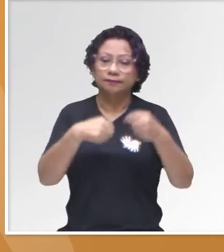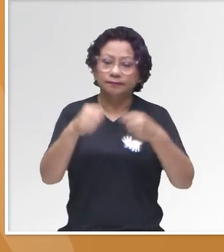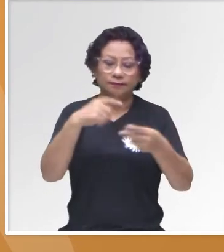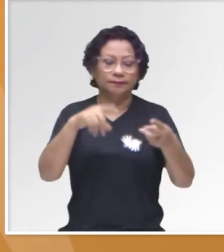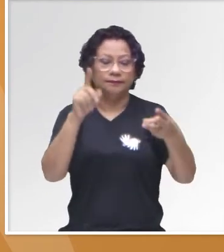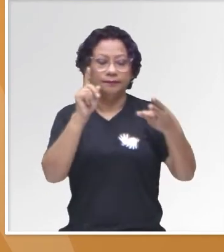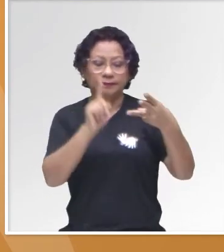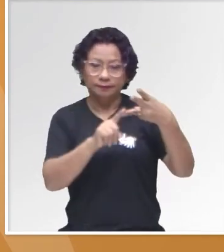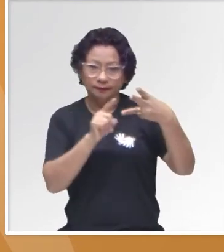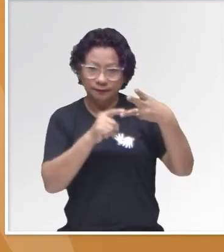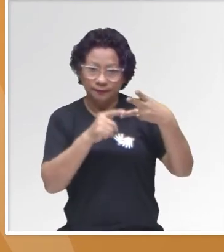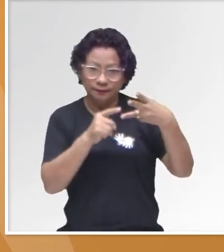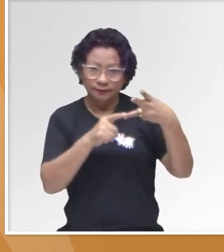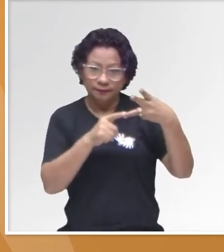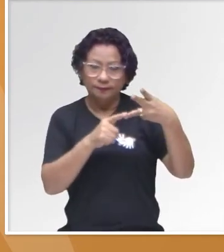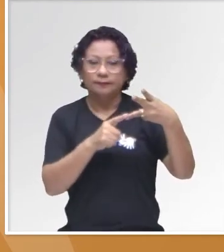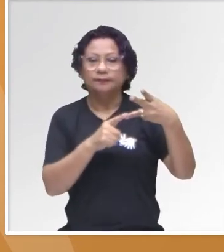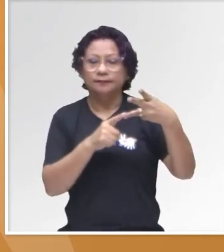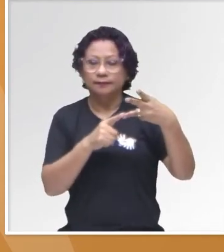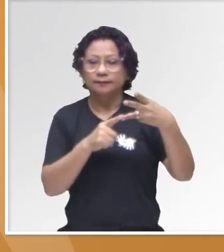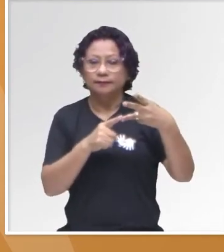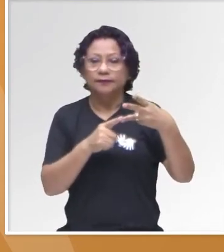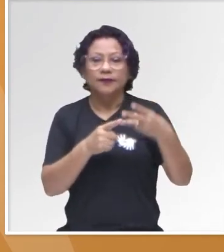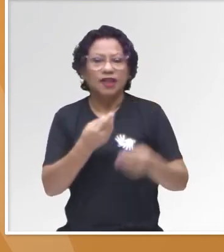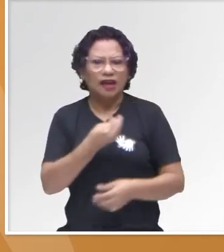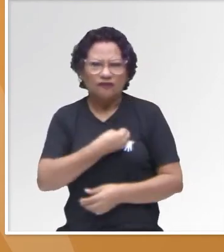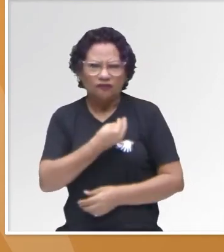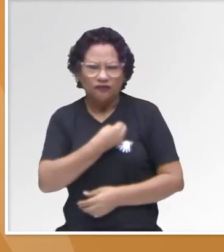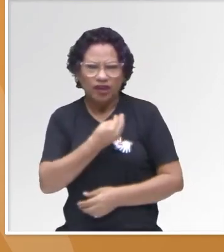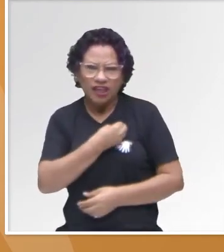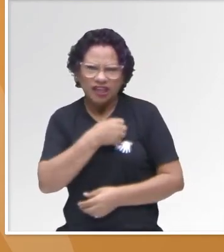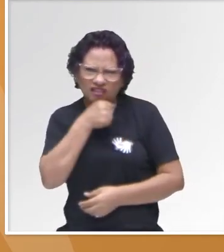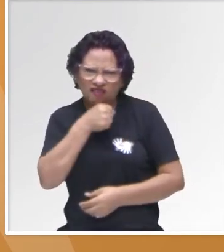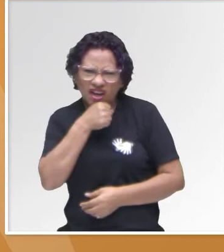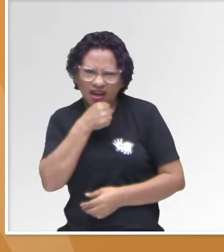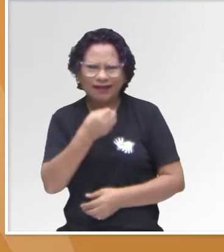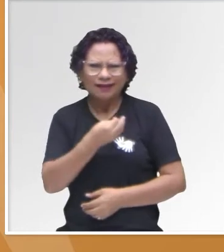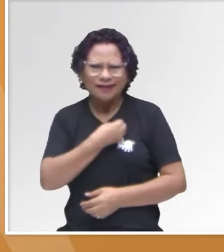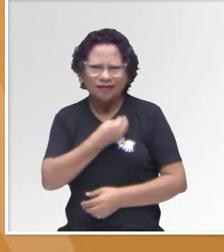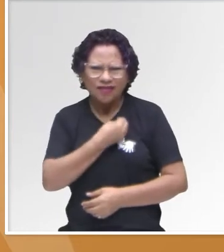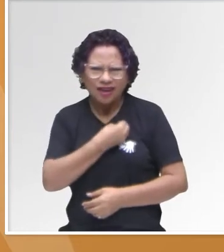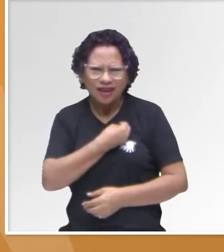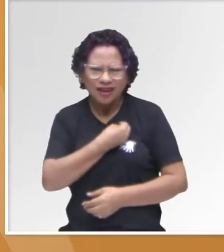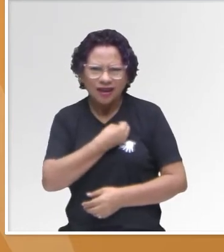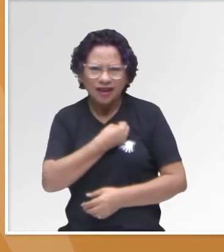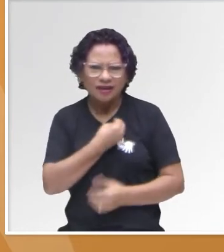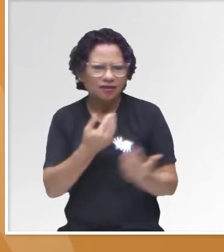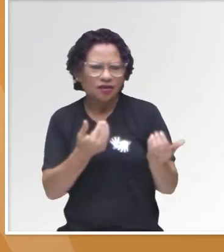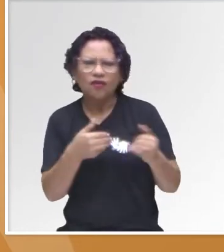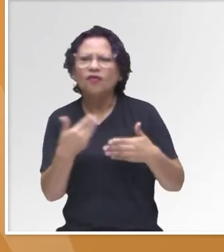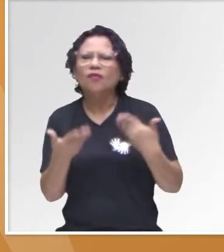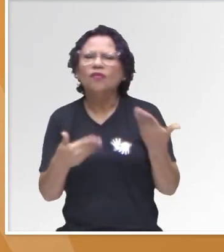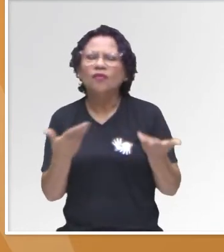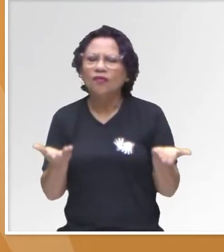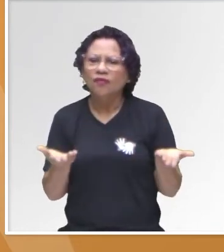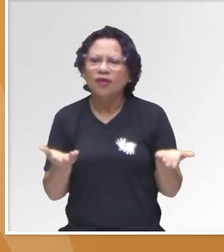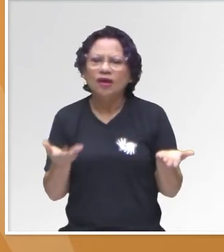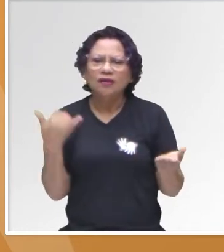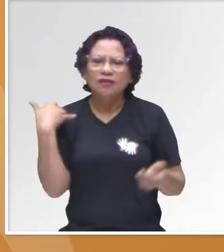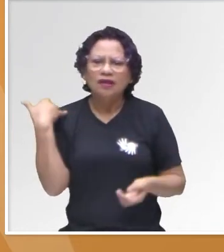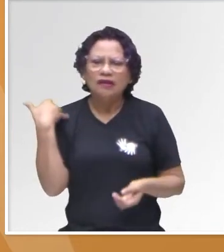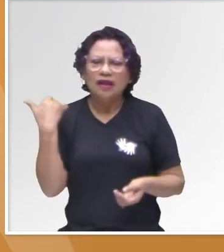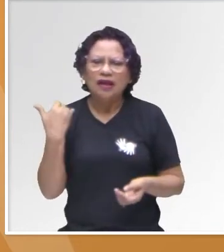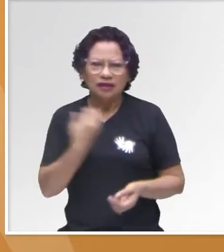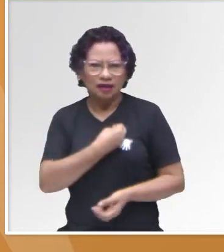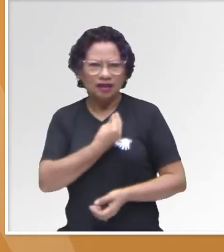e também a expectativa de vida. Aquela população, ela está alcançando ali uma média de quantos anos, né? A